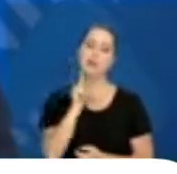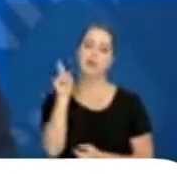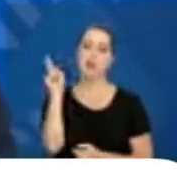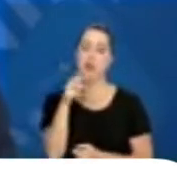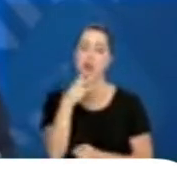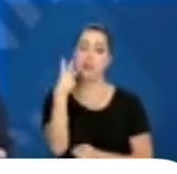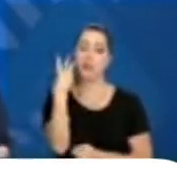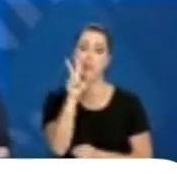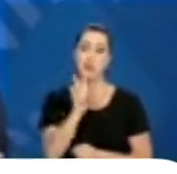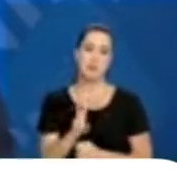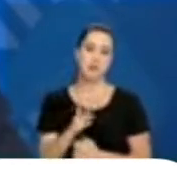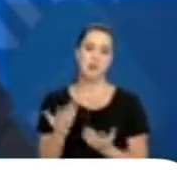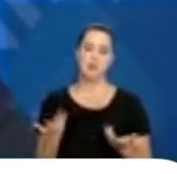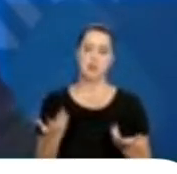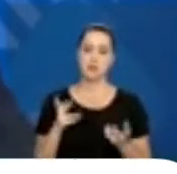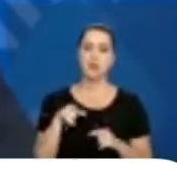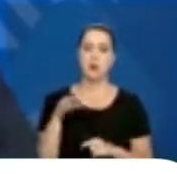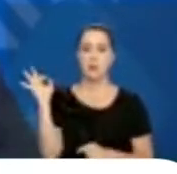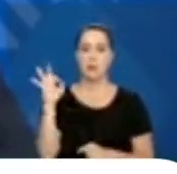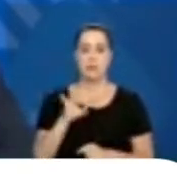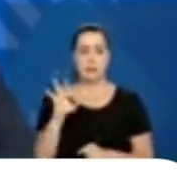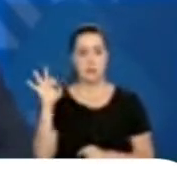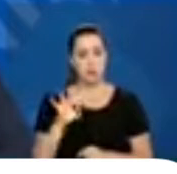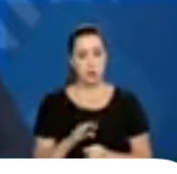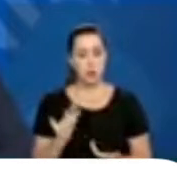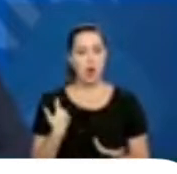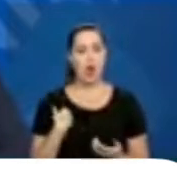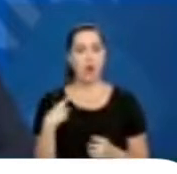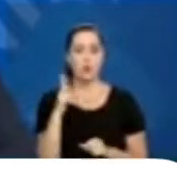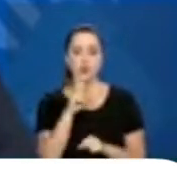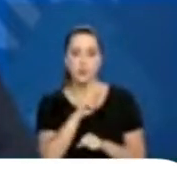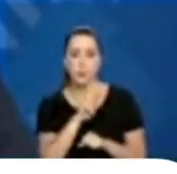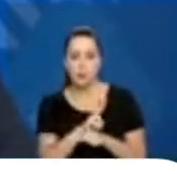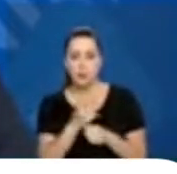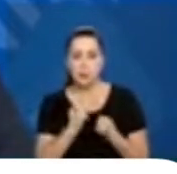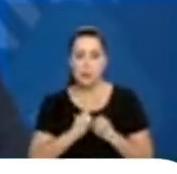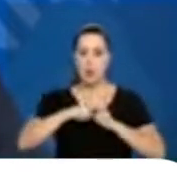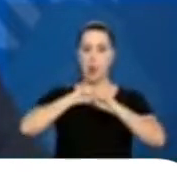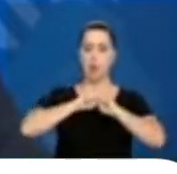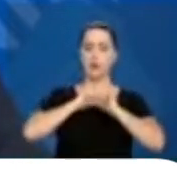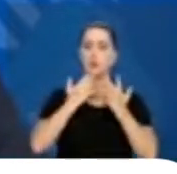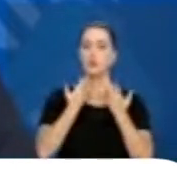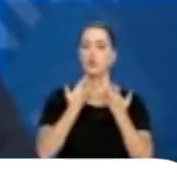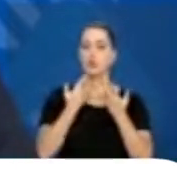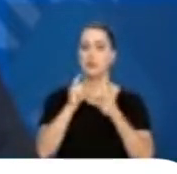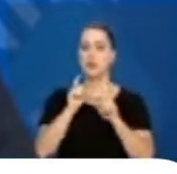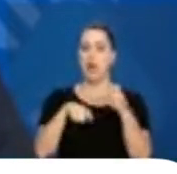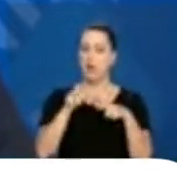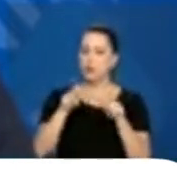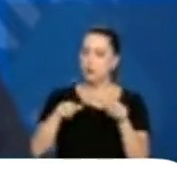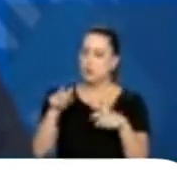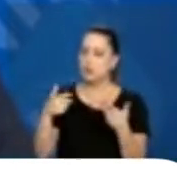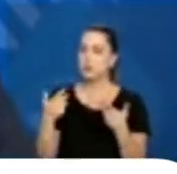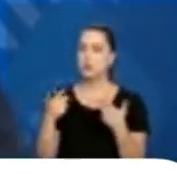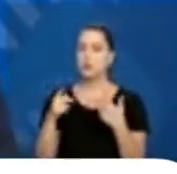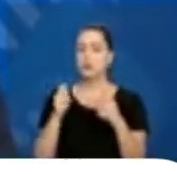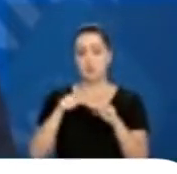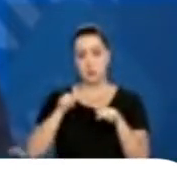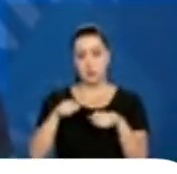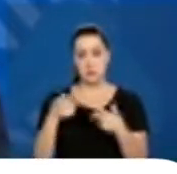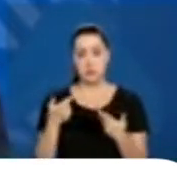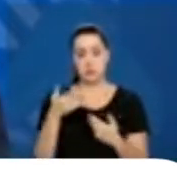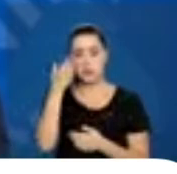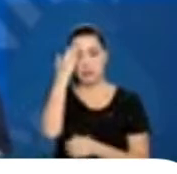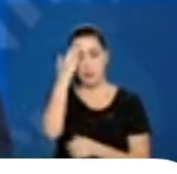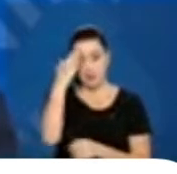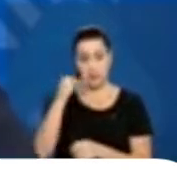Então, o percentual de imunidade da sociedade vai definir o risco de você ter outras ondas ou a possibilidade.